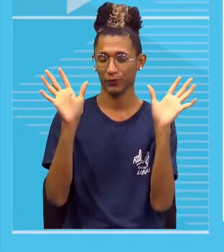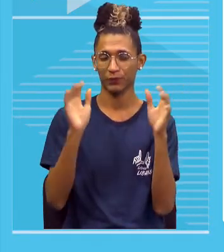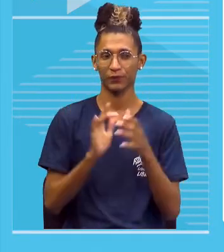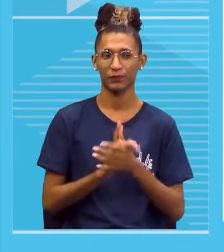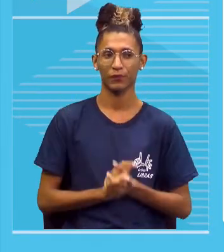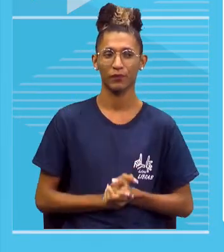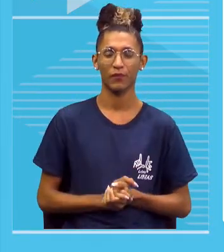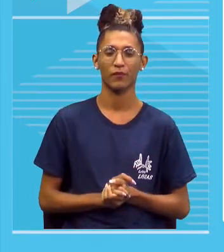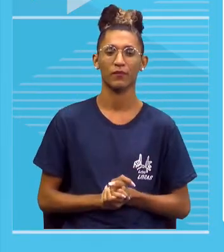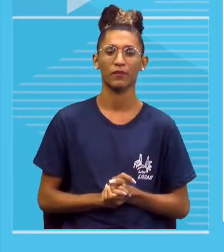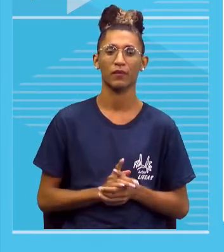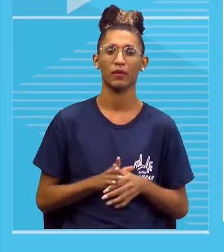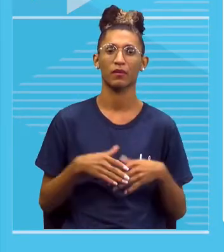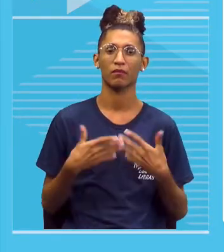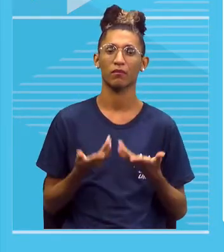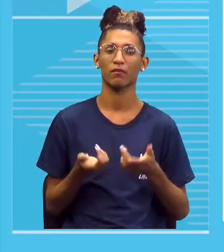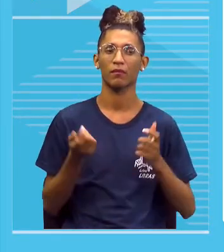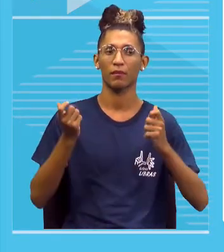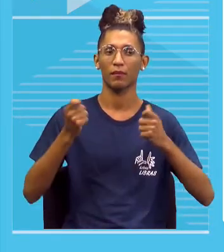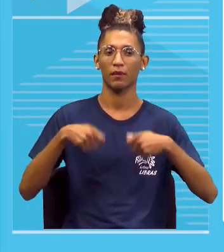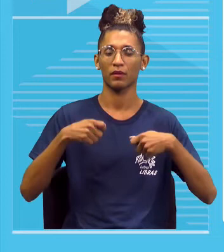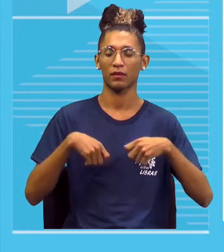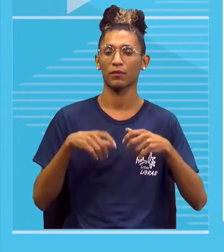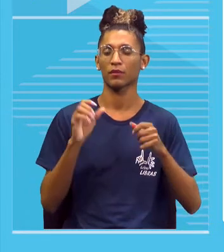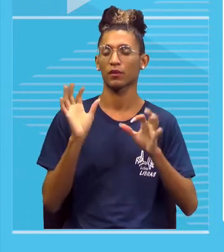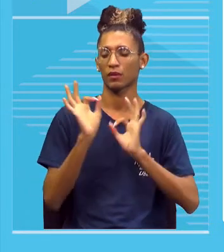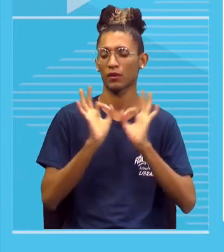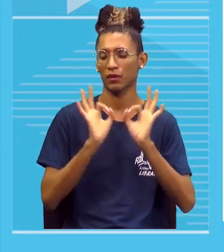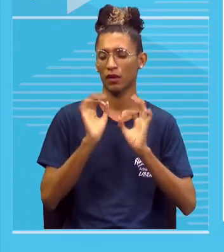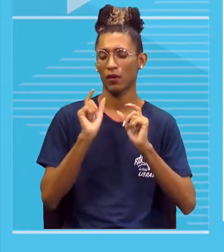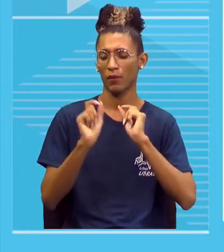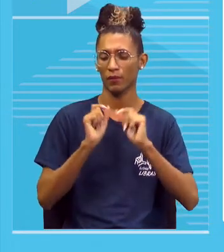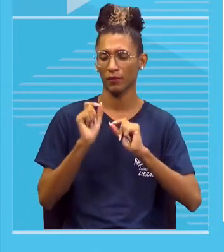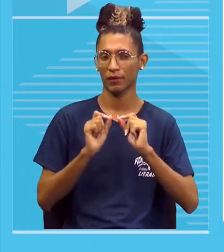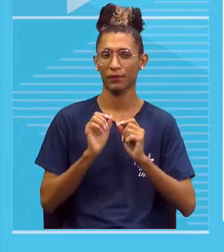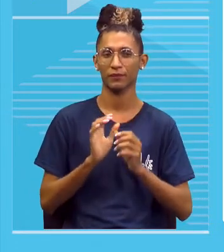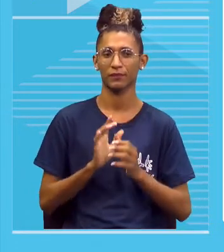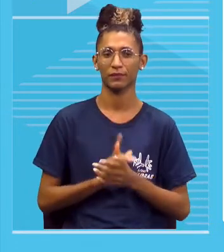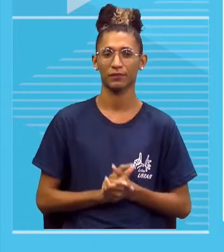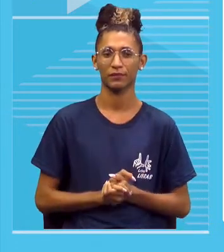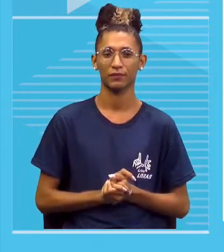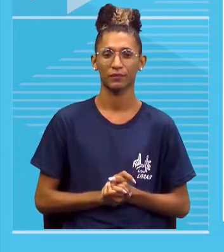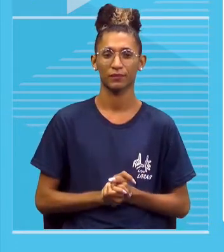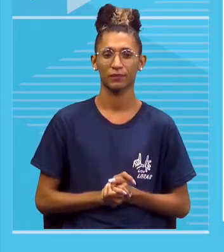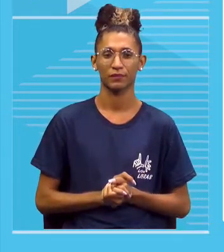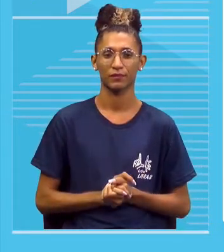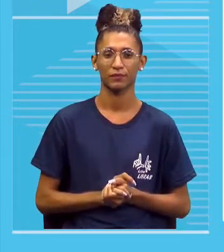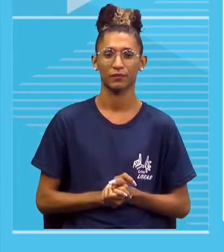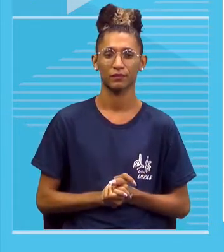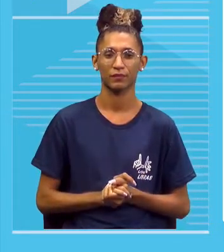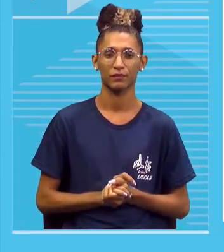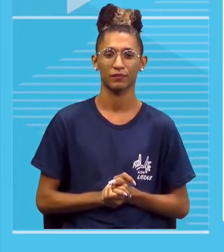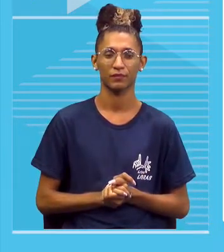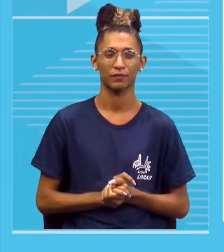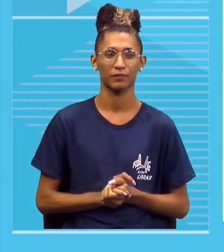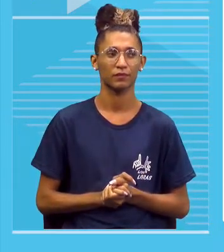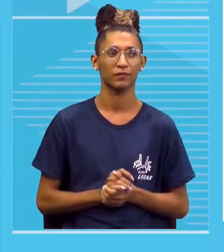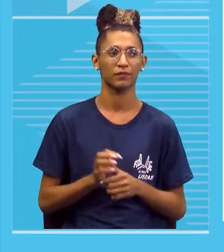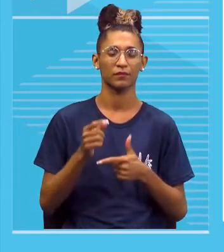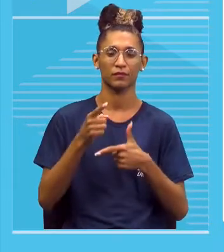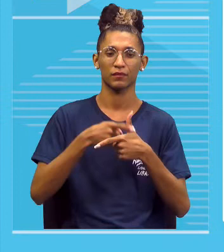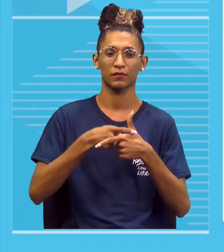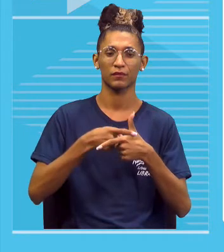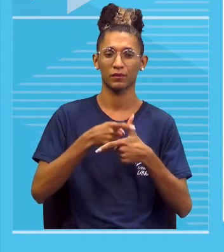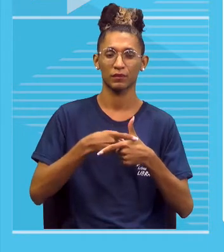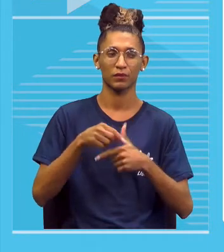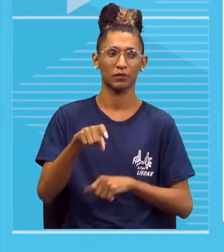que que a gente vai fazer quem Acompanha comigo o seno de x